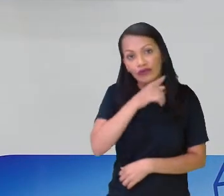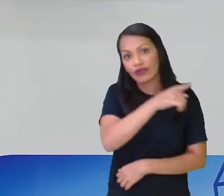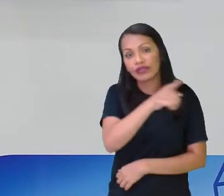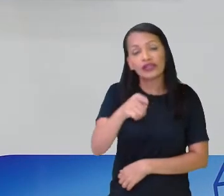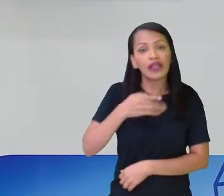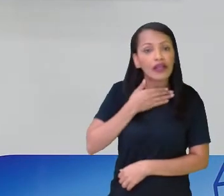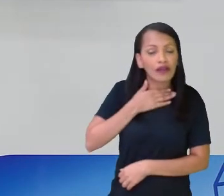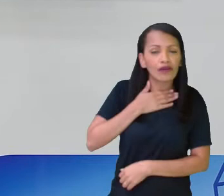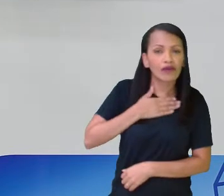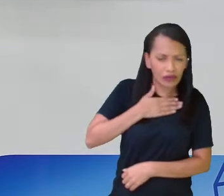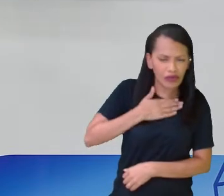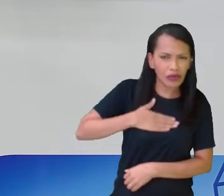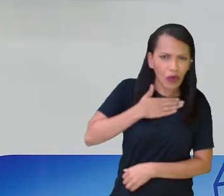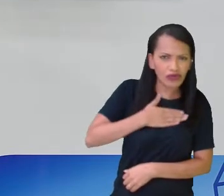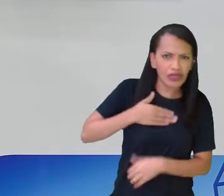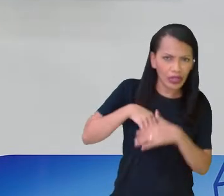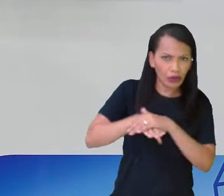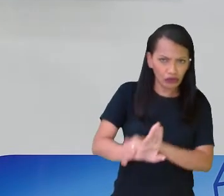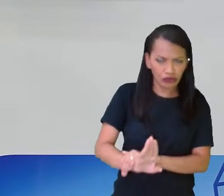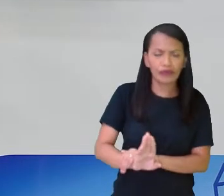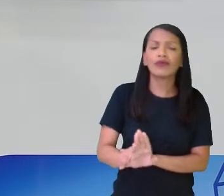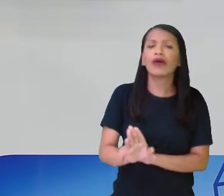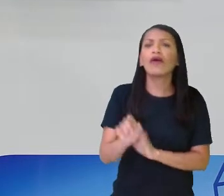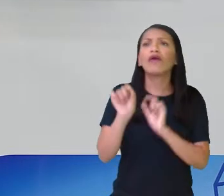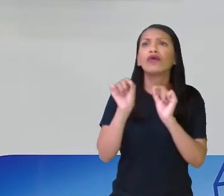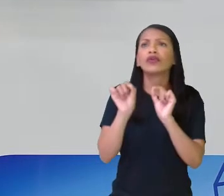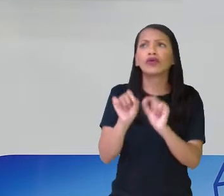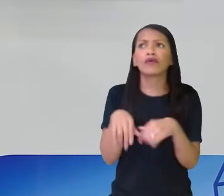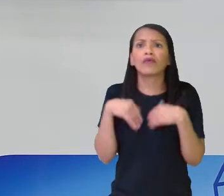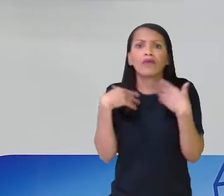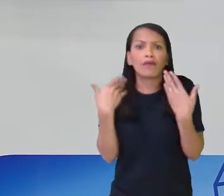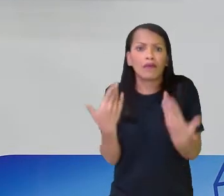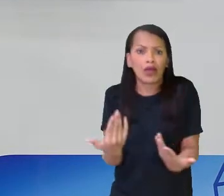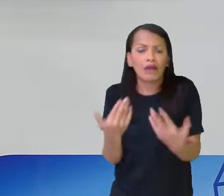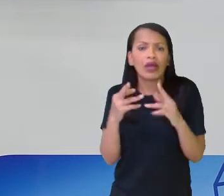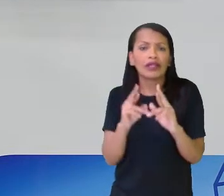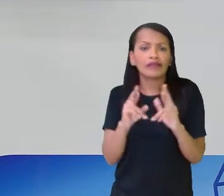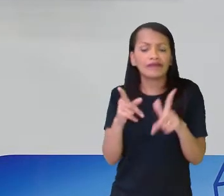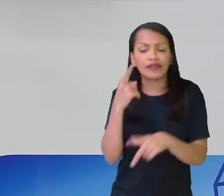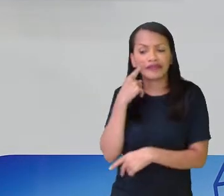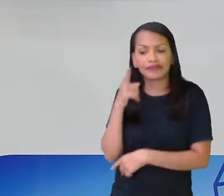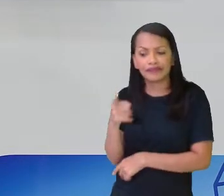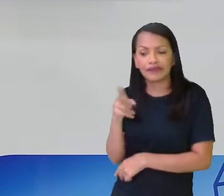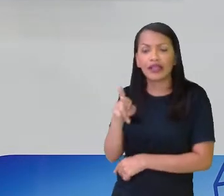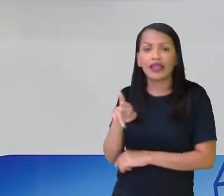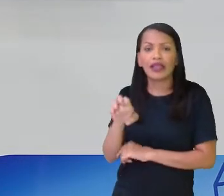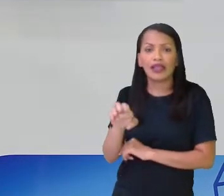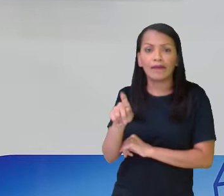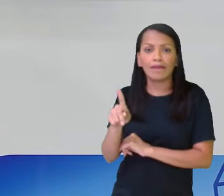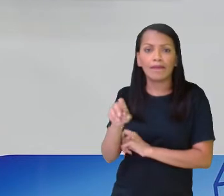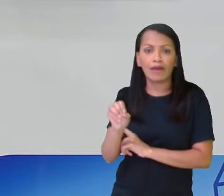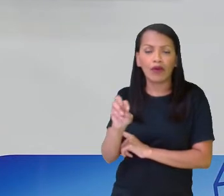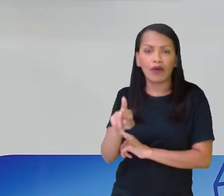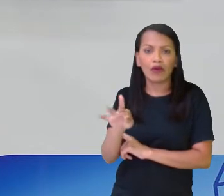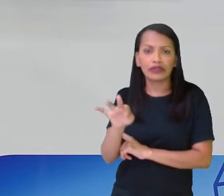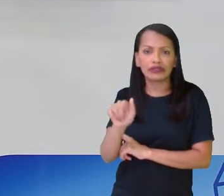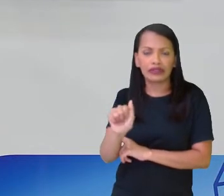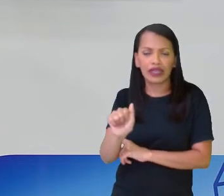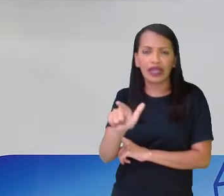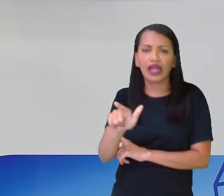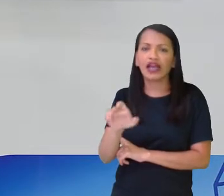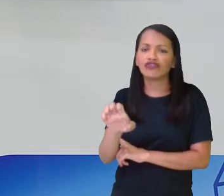assistir reportagens? Professora, qual é a diferença de notícia e reportagem? Eu já posso te adiantar, tá